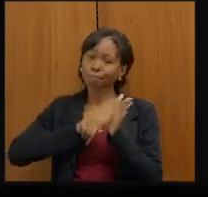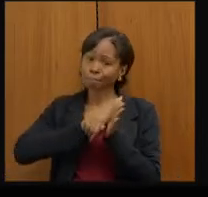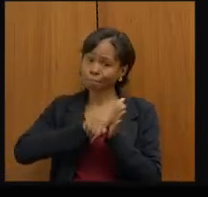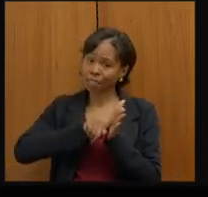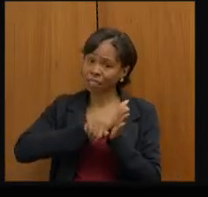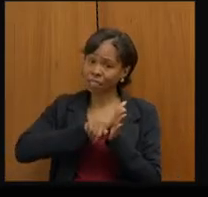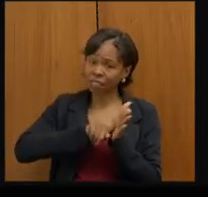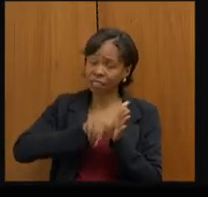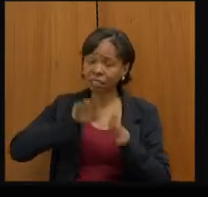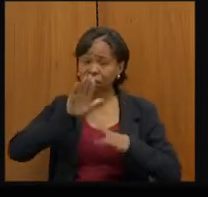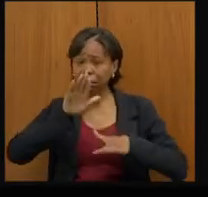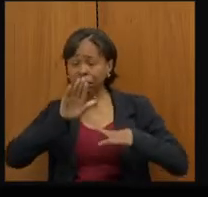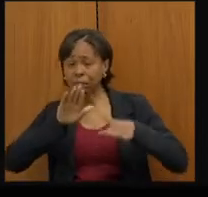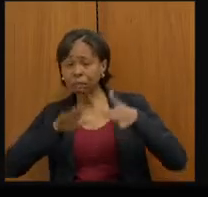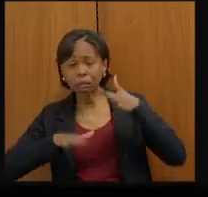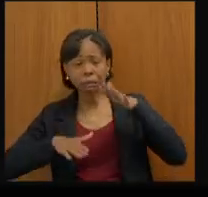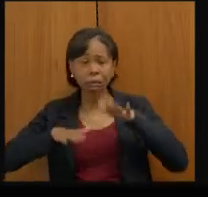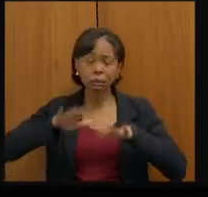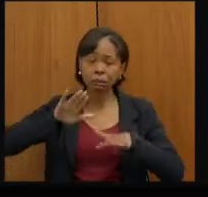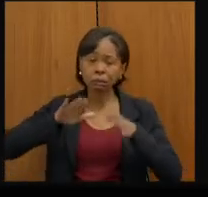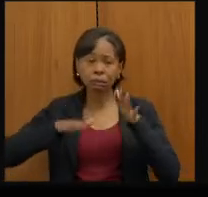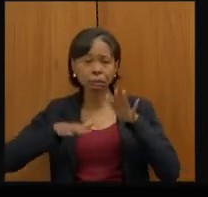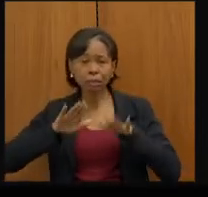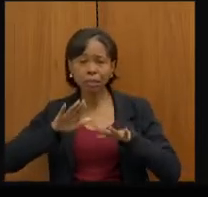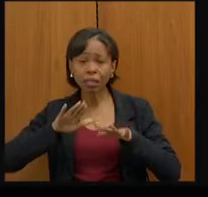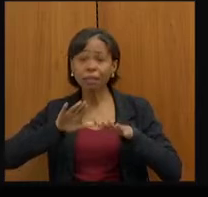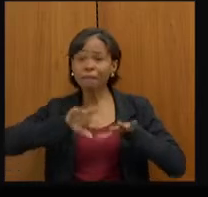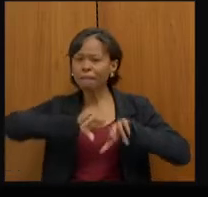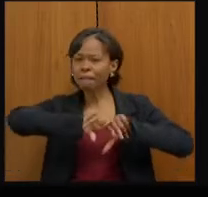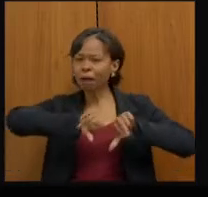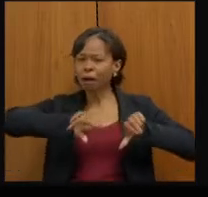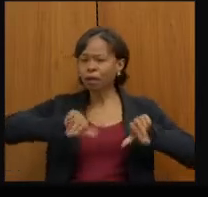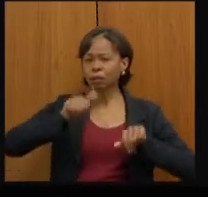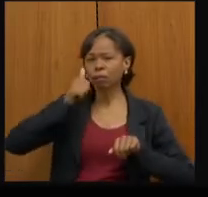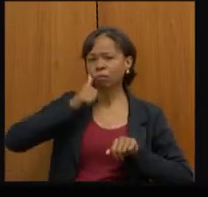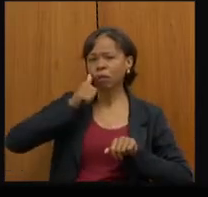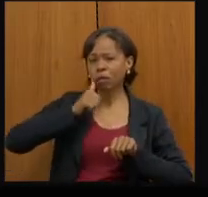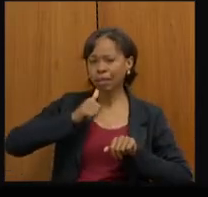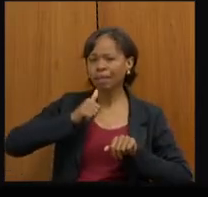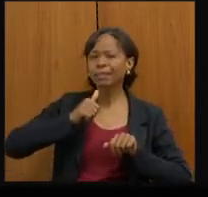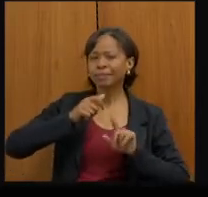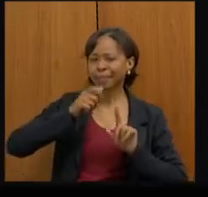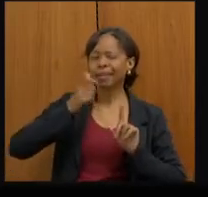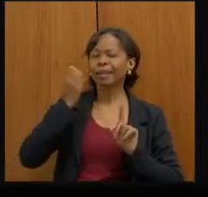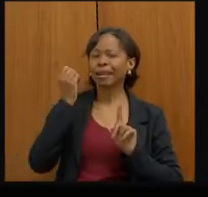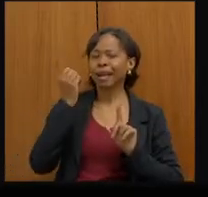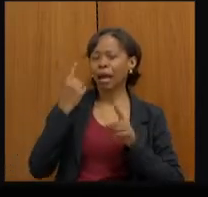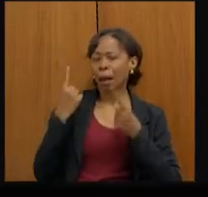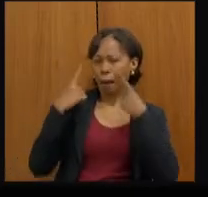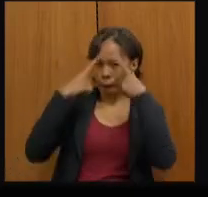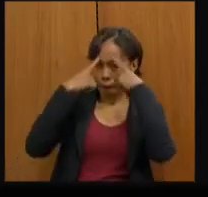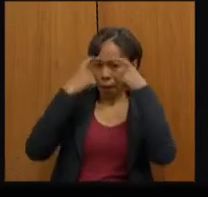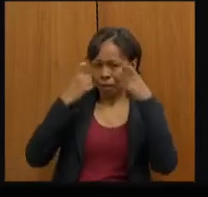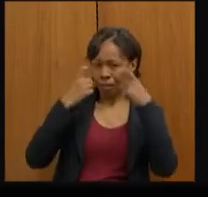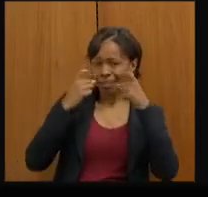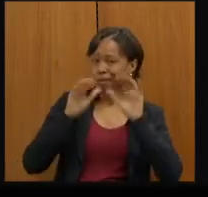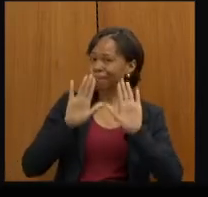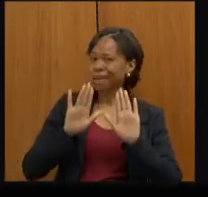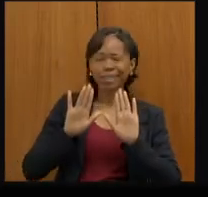relativos muitas mulheres sofrem Ah e não habitual correta